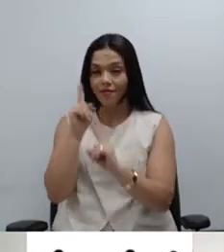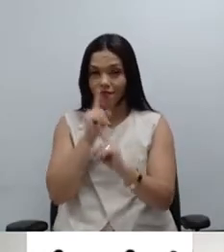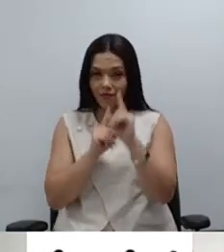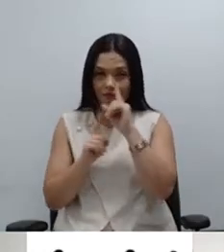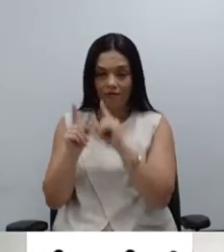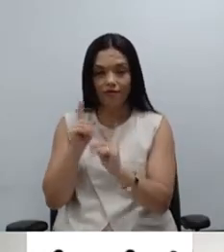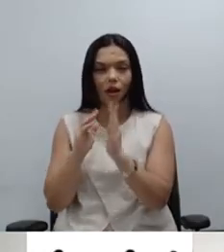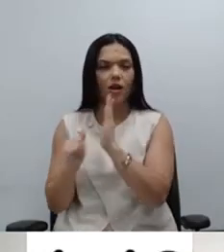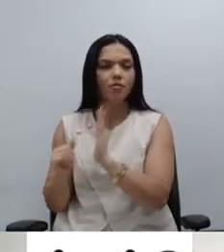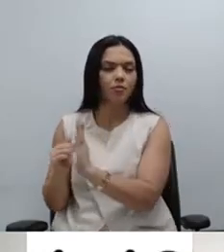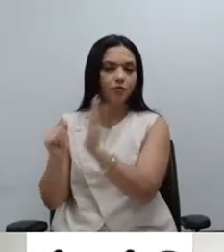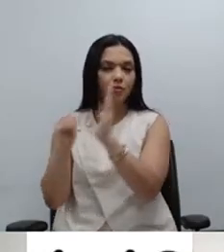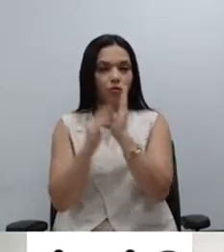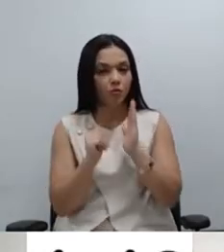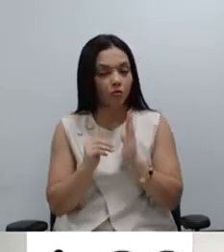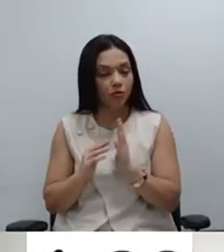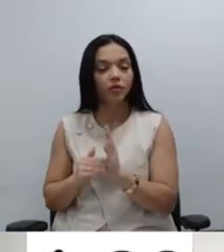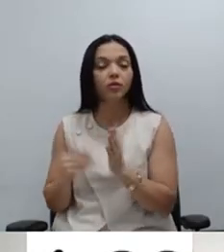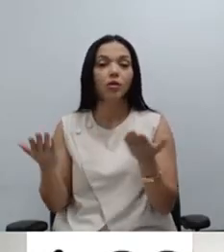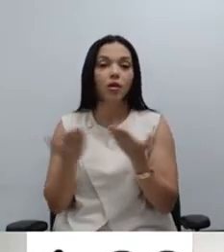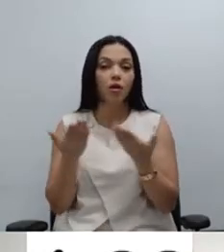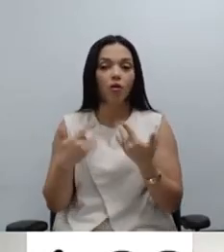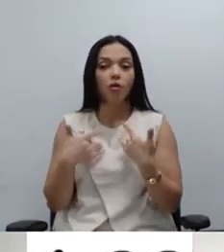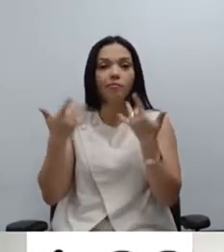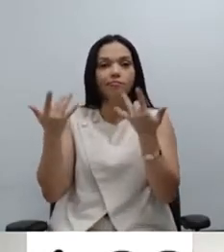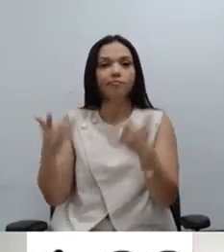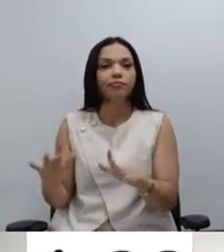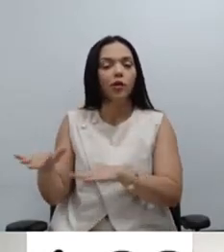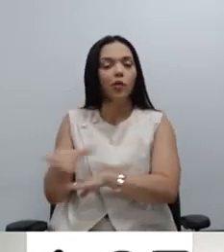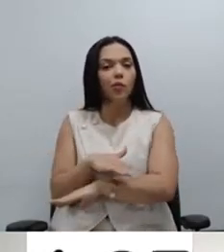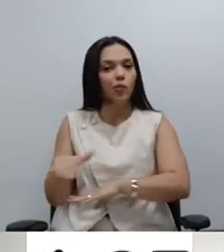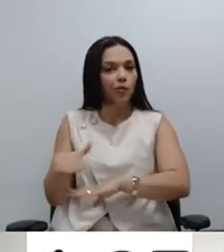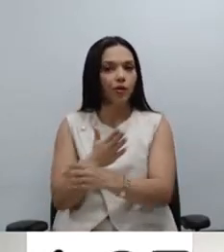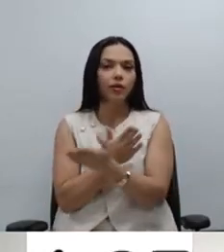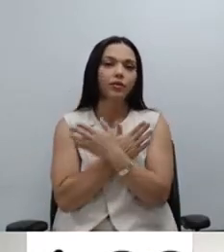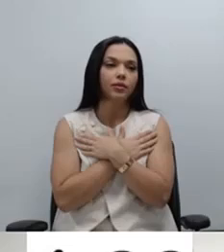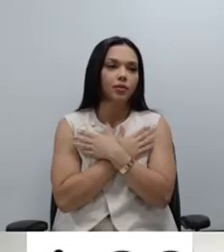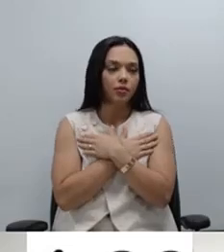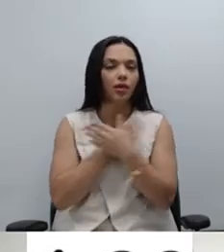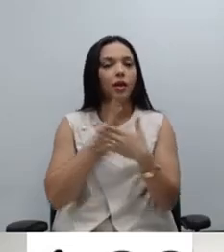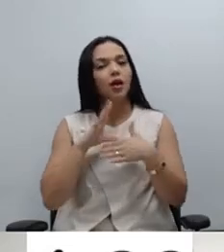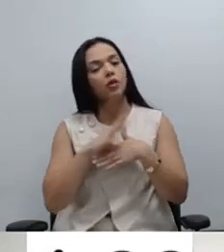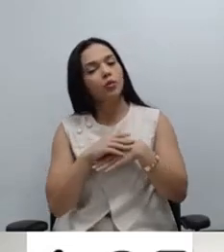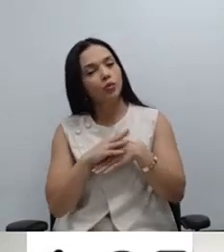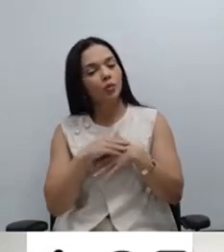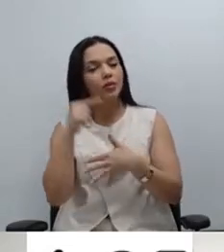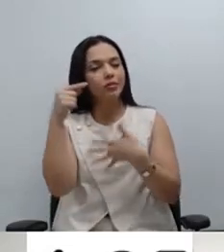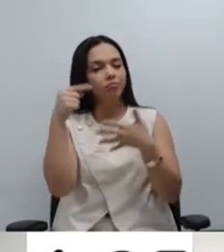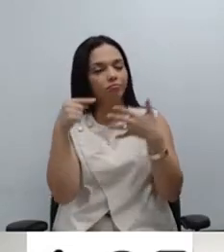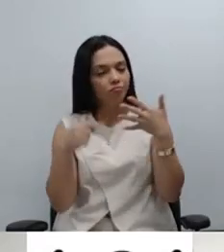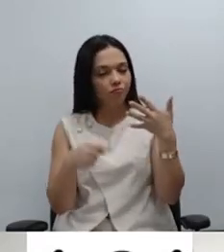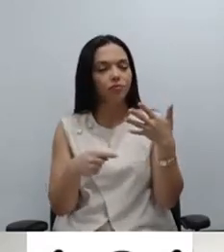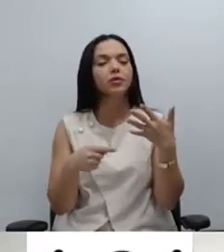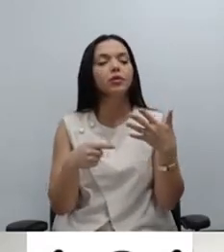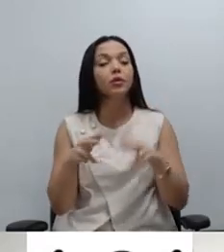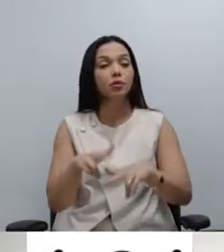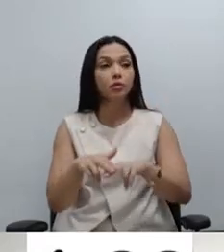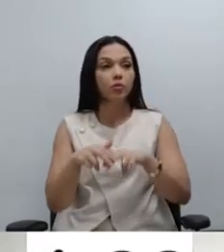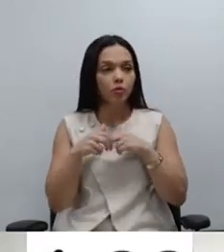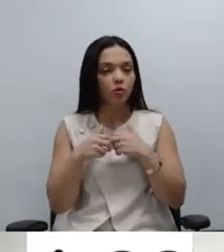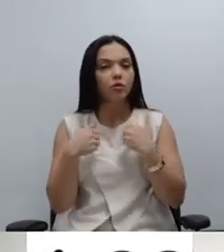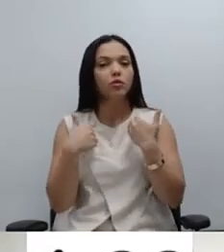rua, a situação que eu me encontro. E eu venho fazer um apelo aqui para